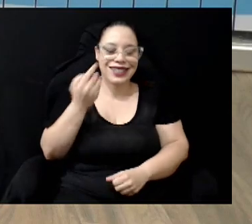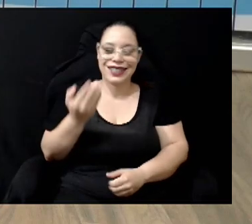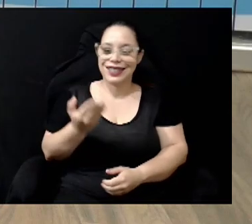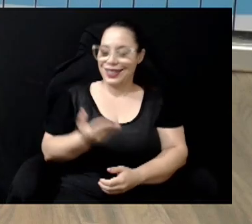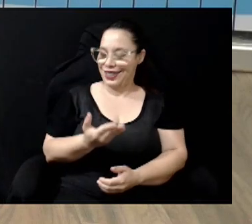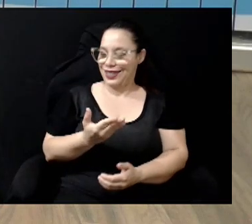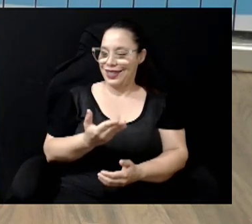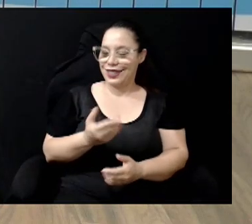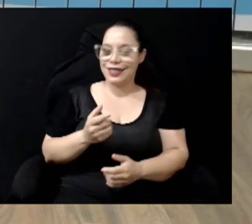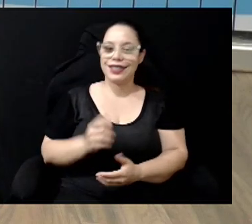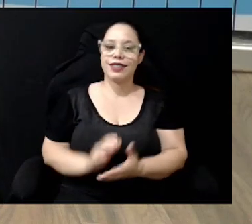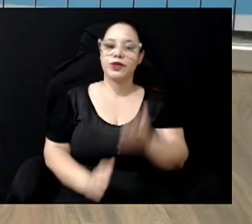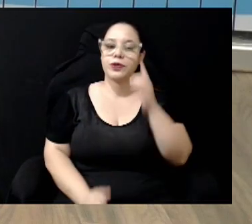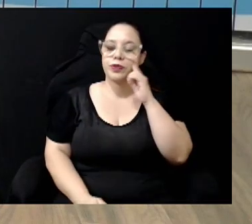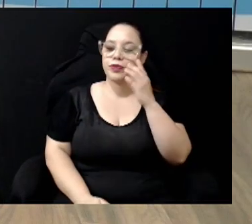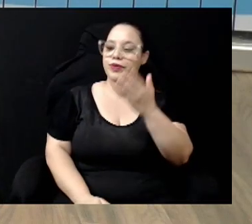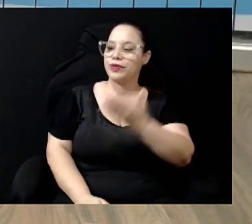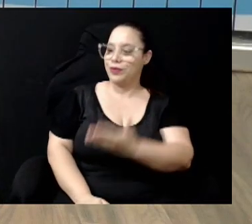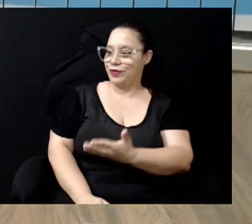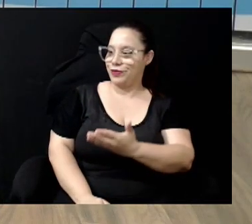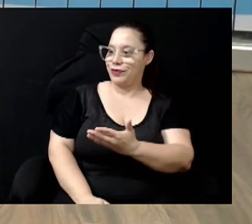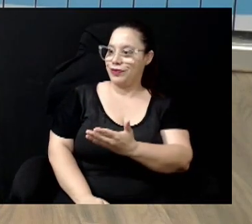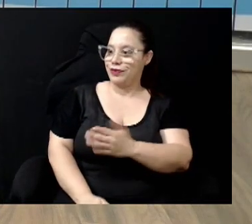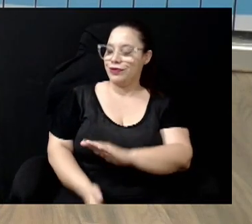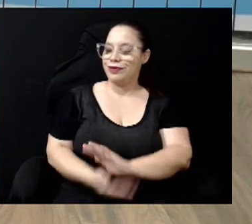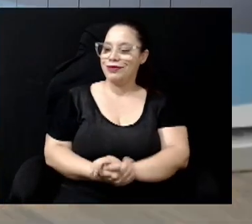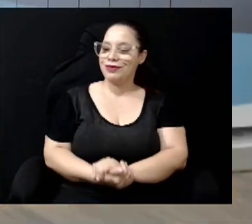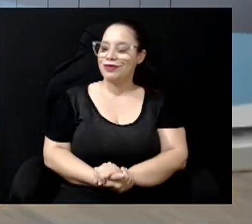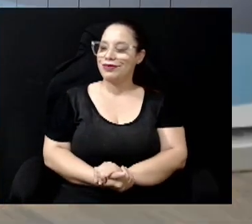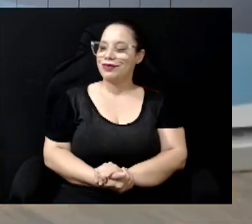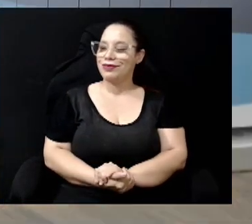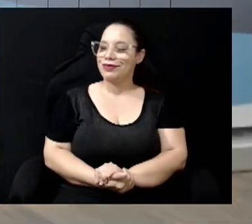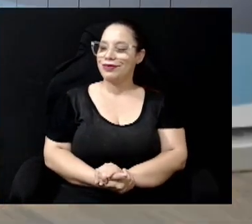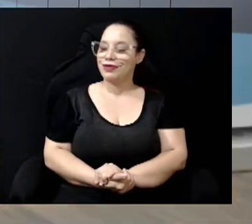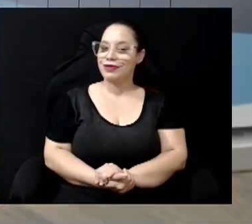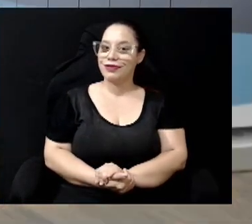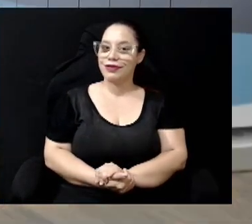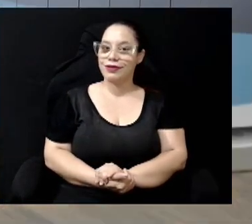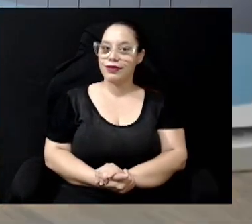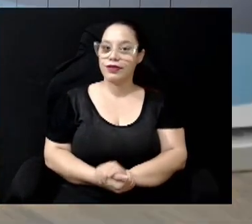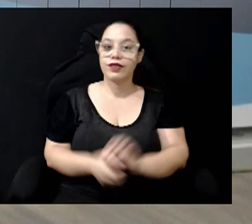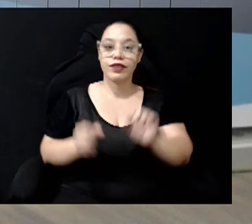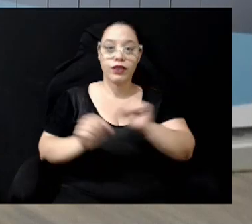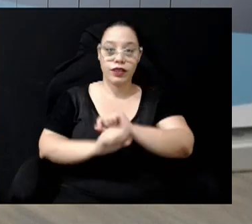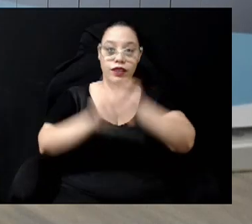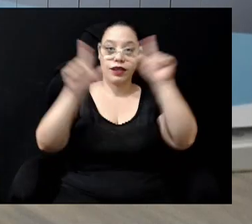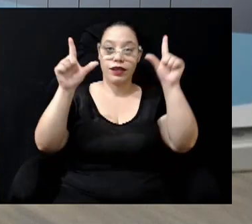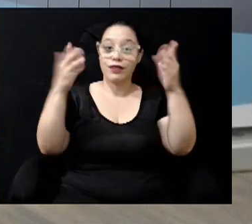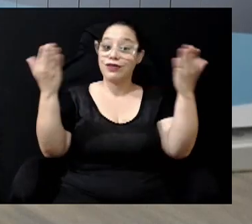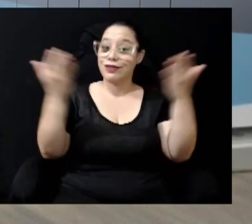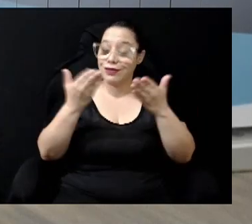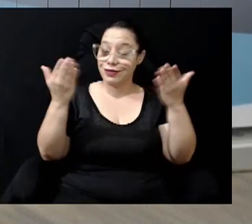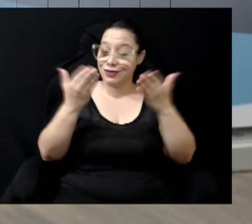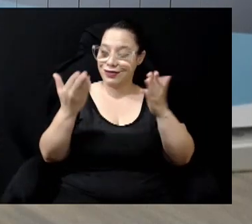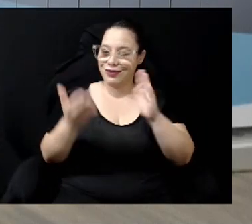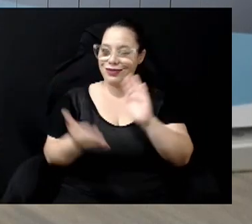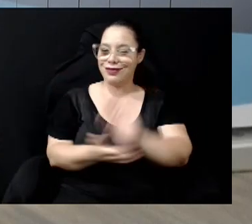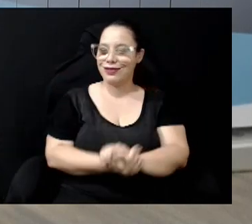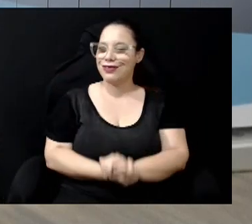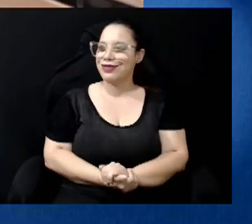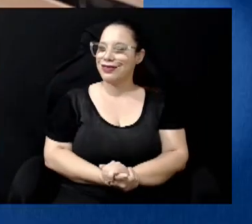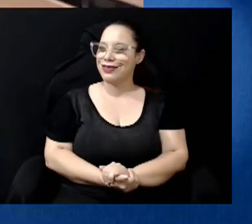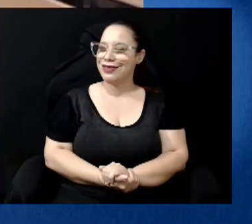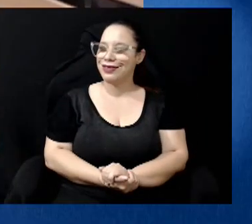19 97829 3776. Confira agora os destaques da edição de hoje.